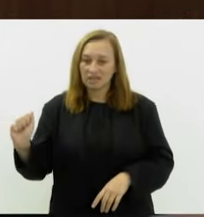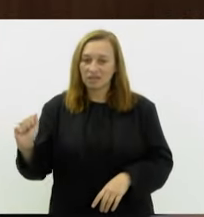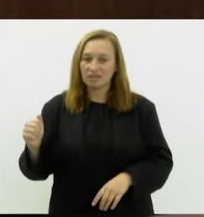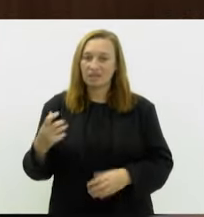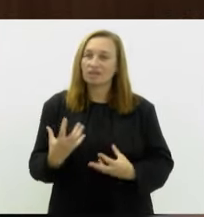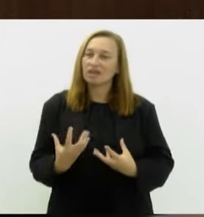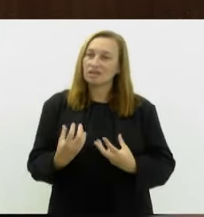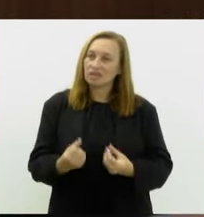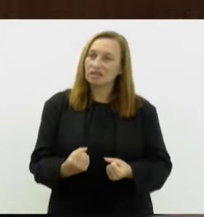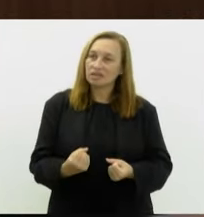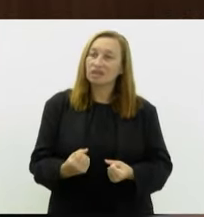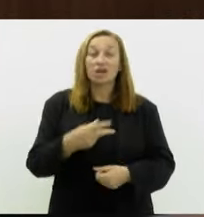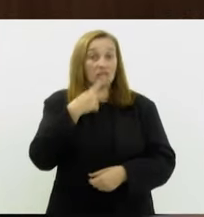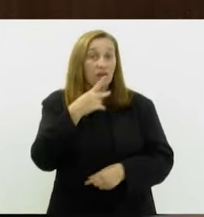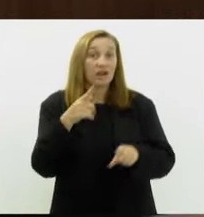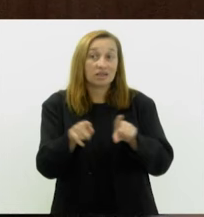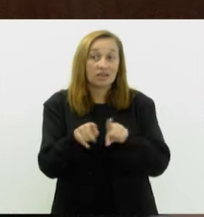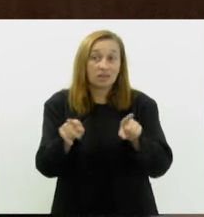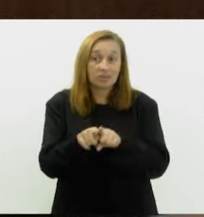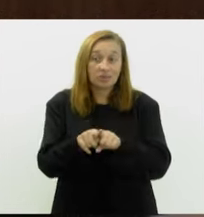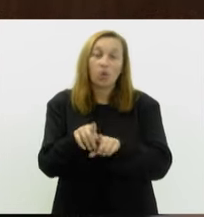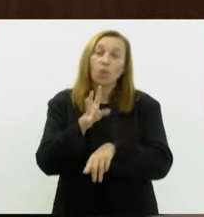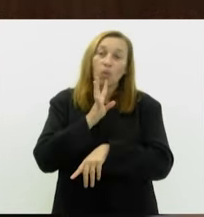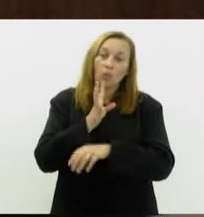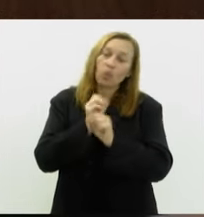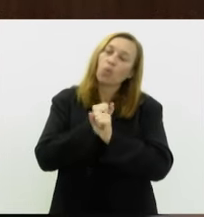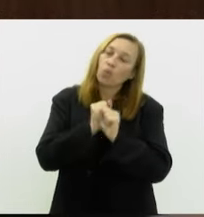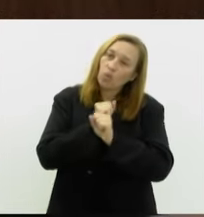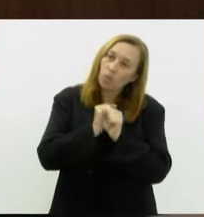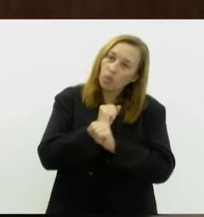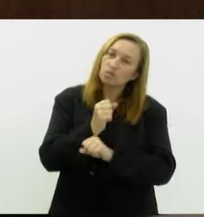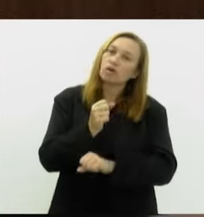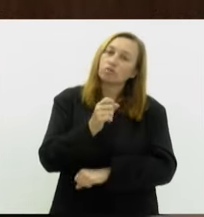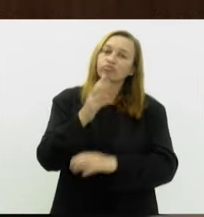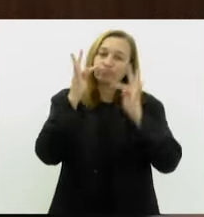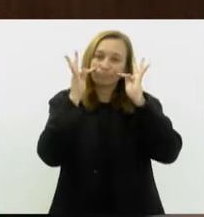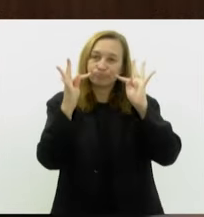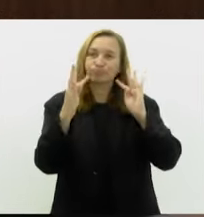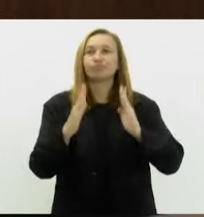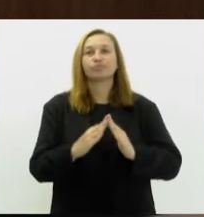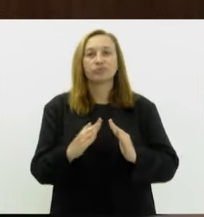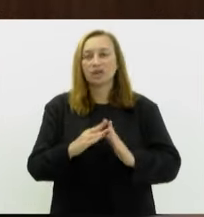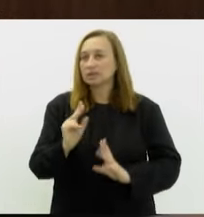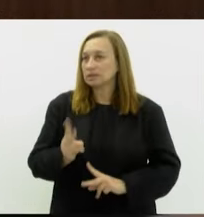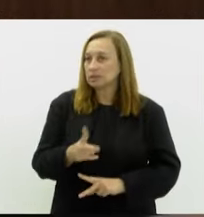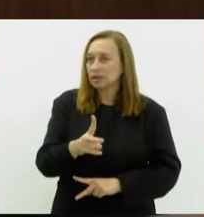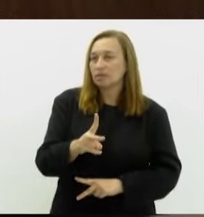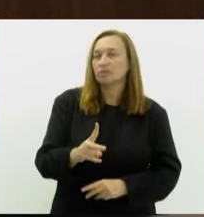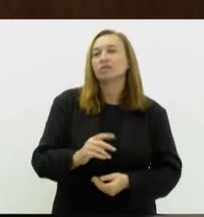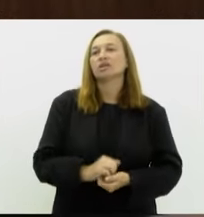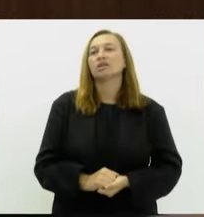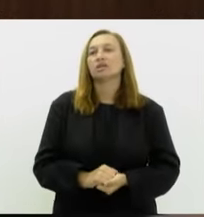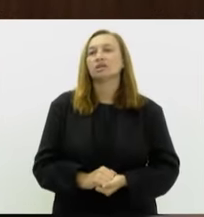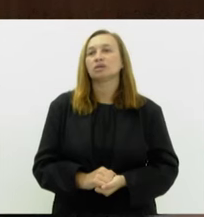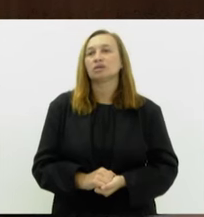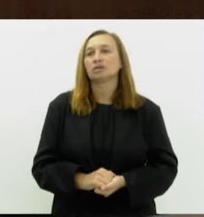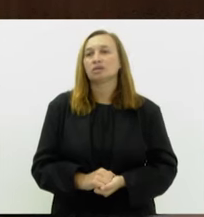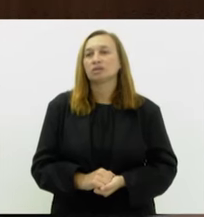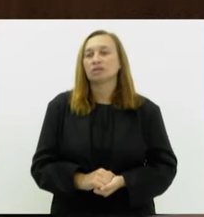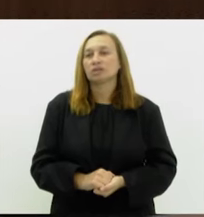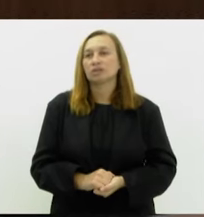recebendo. Dizer também que eu conheço há muito tempo, sempre teve um bom testemunho nessa casa. E, além disso, não